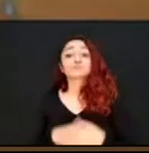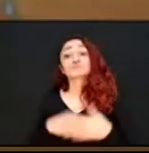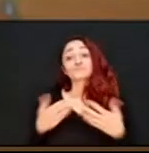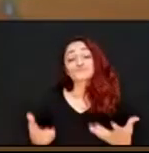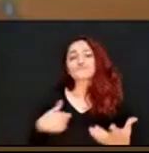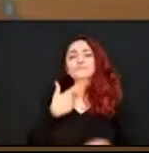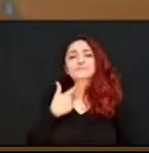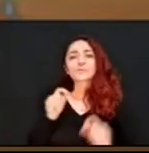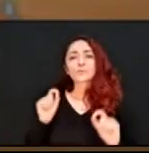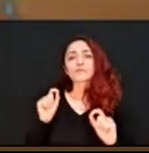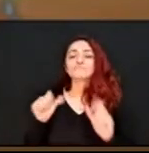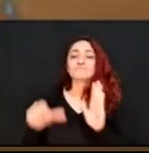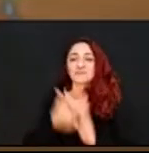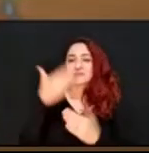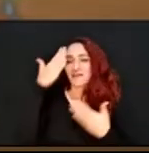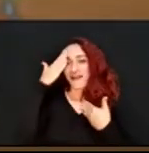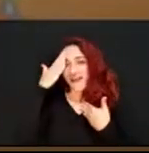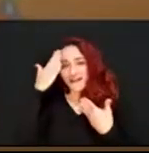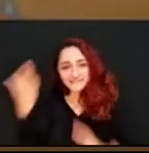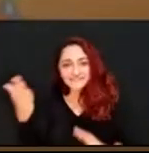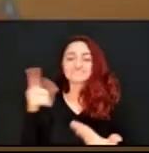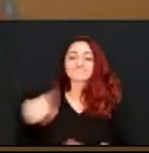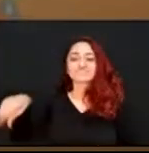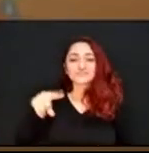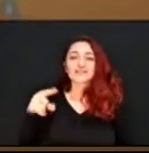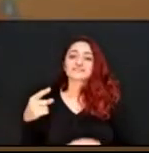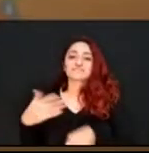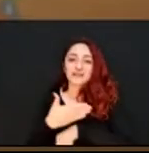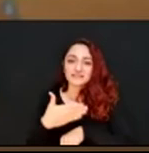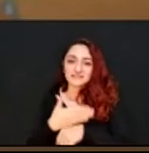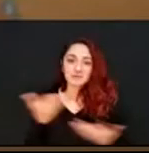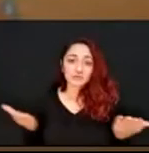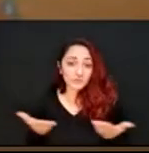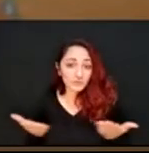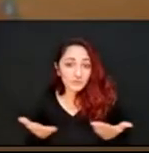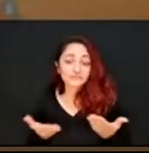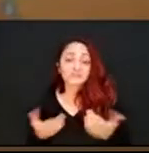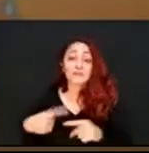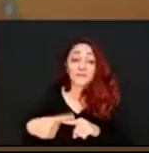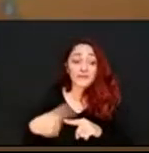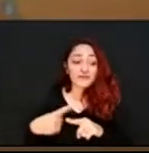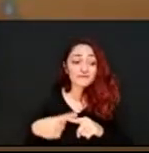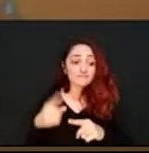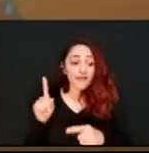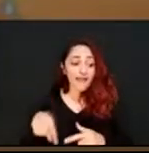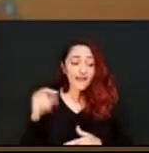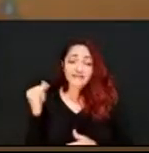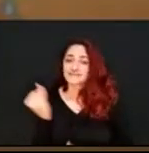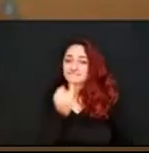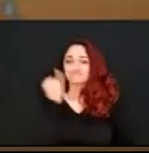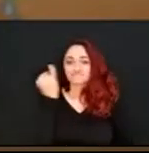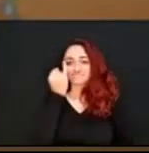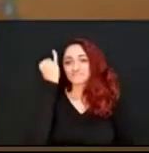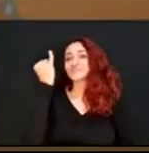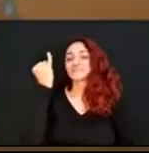verdade agradecer a presença também de vocês aqui comigo a porque é um é um painel que para mim é muito especial a gente começa a